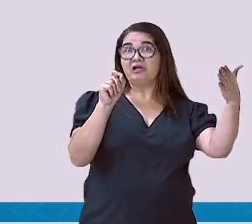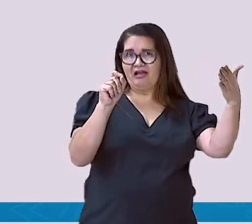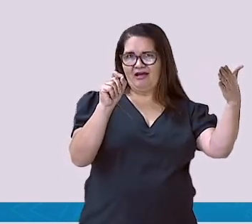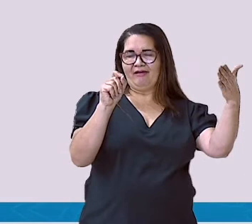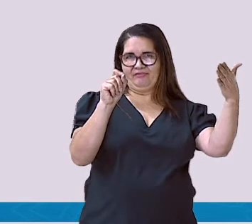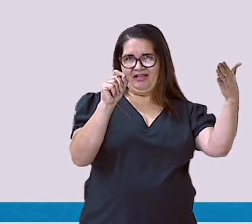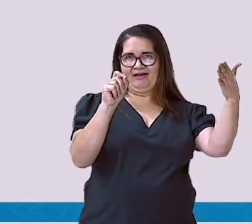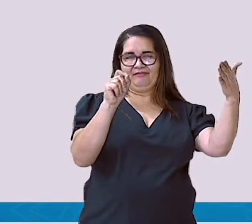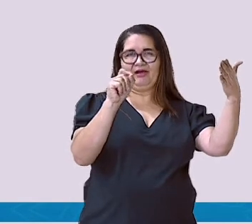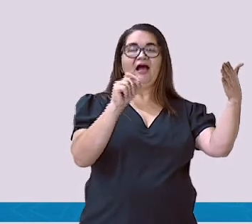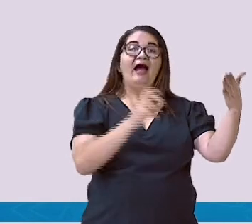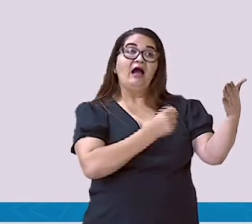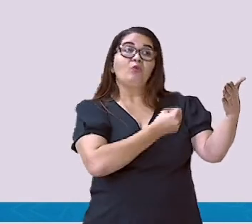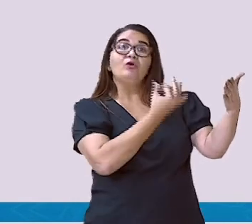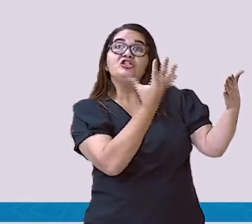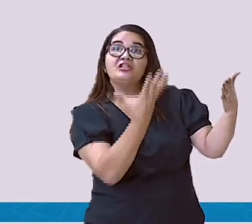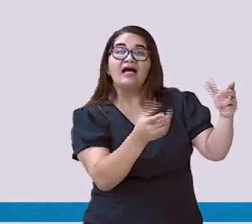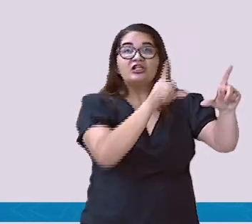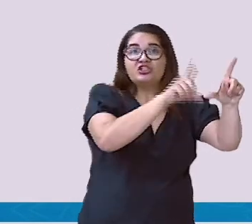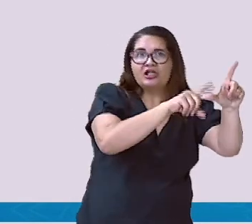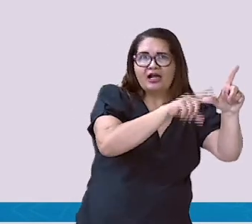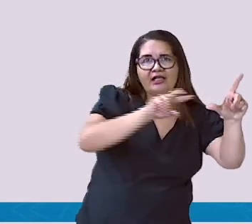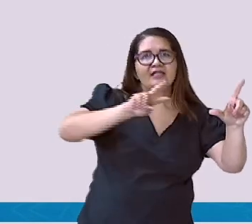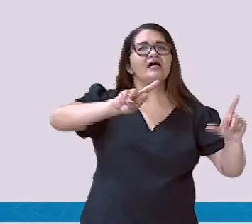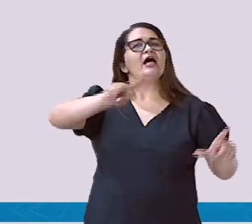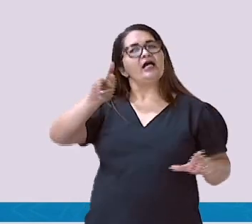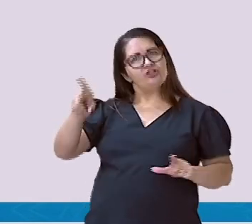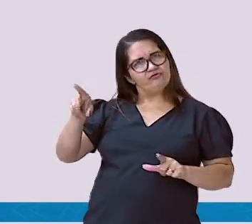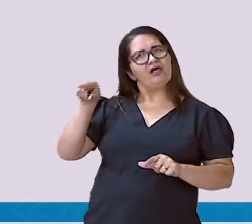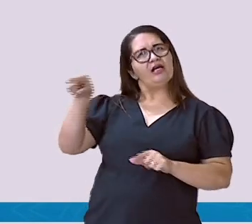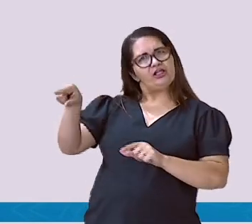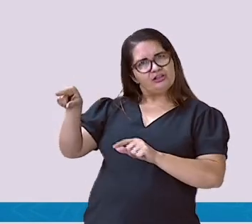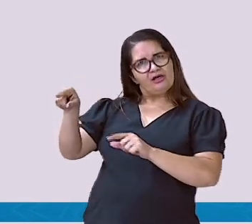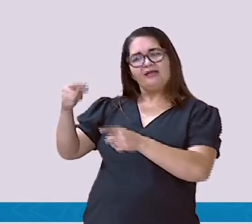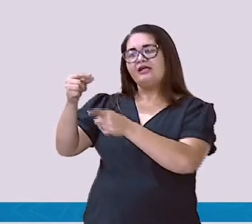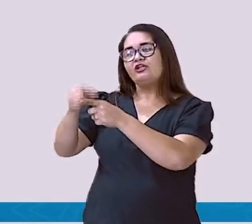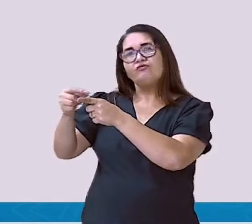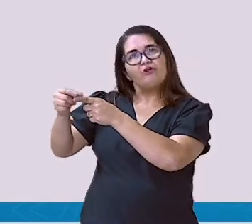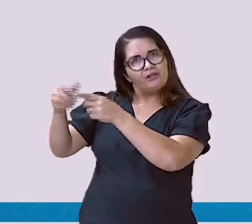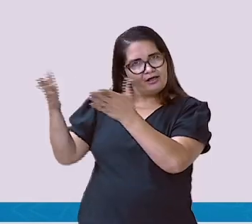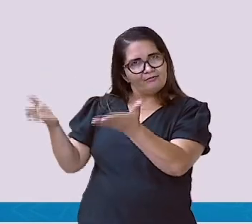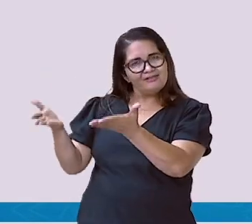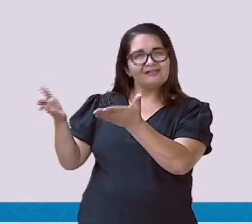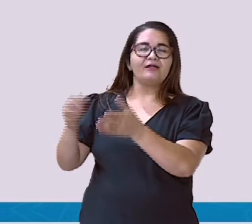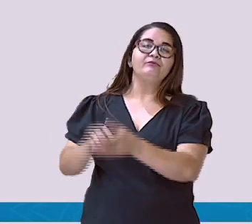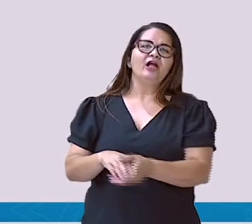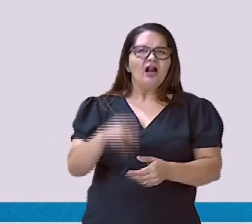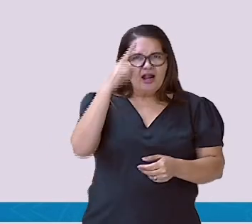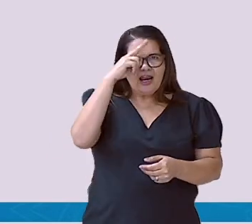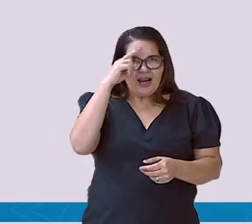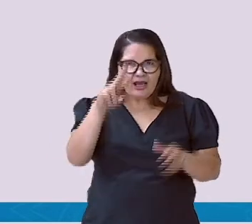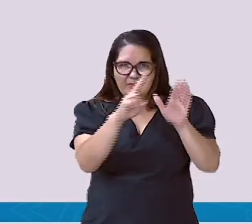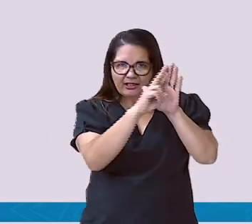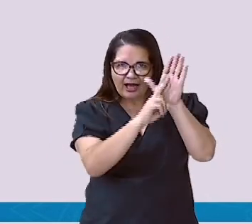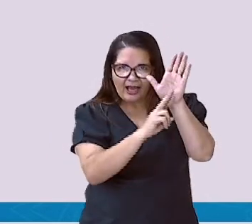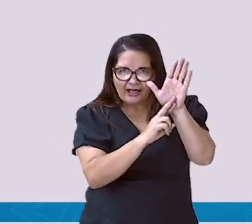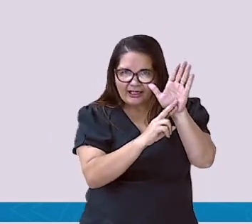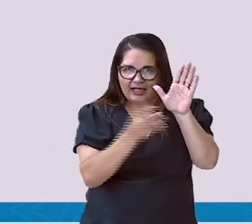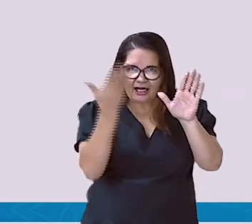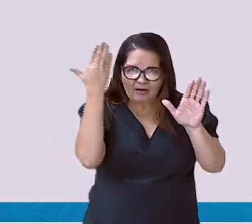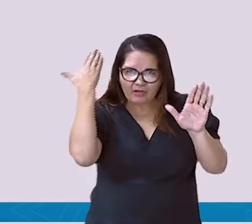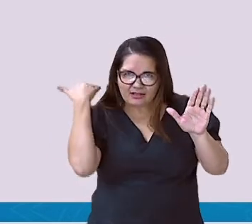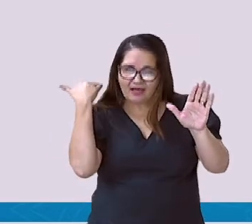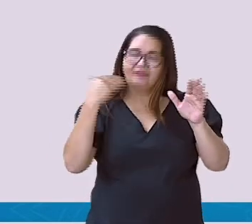é diferente da quantidade de fonemas, porque nós aplicamos aquela regrinha que aprendemos lá atrás. Nós temos